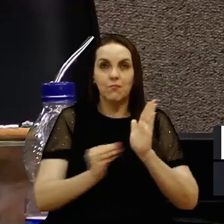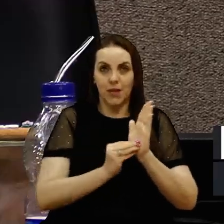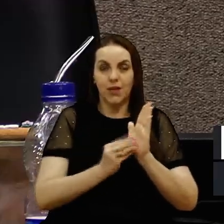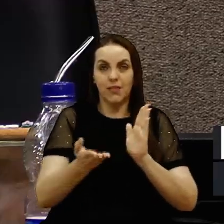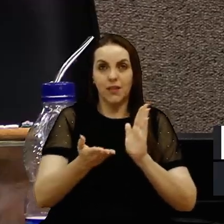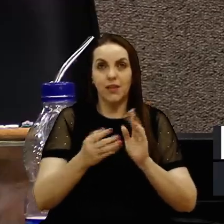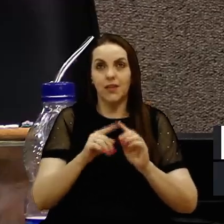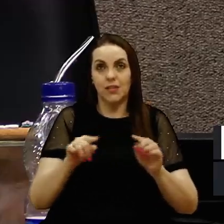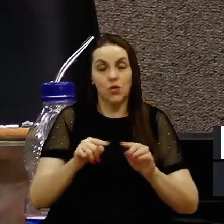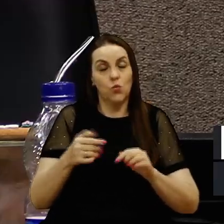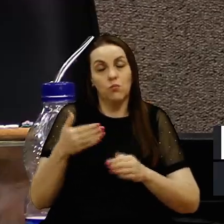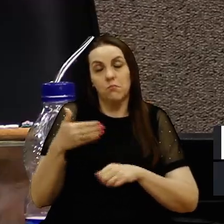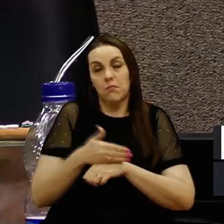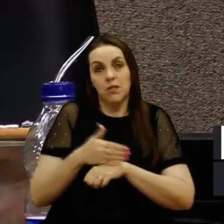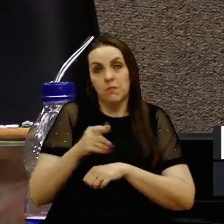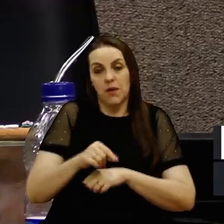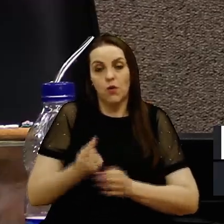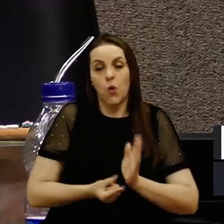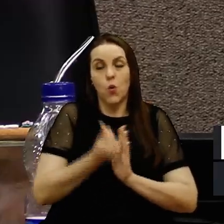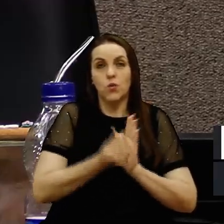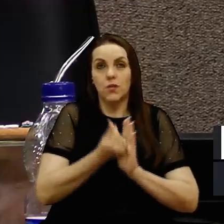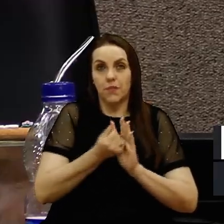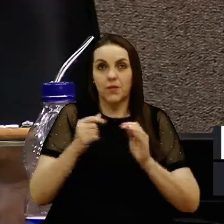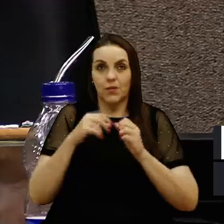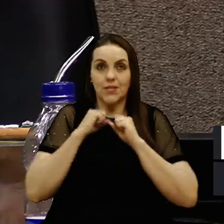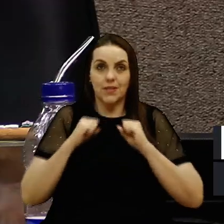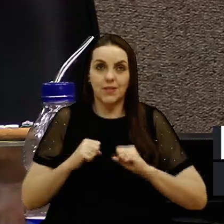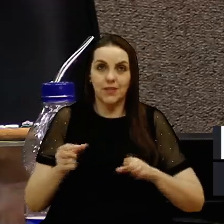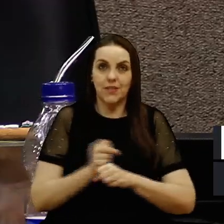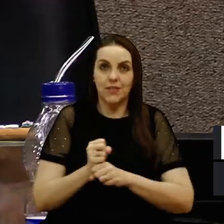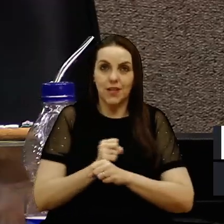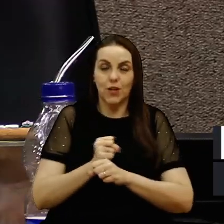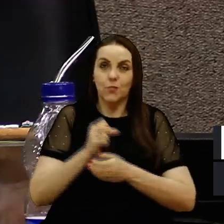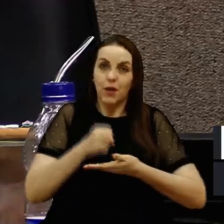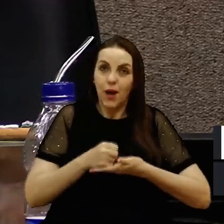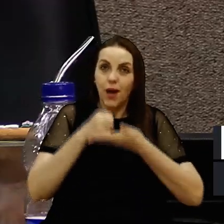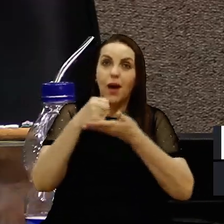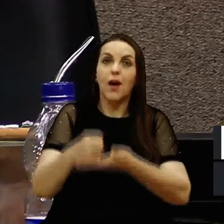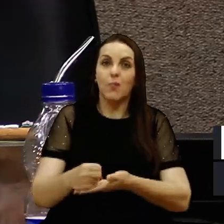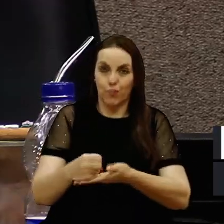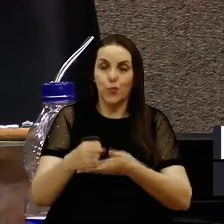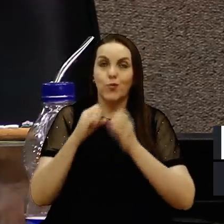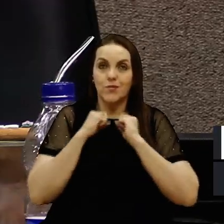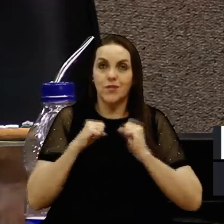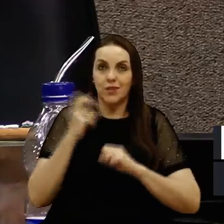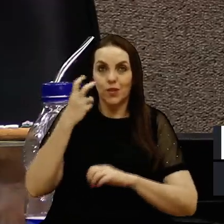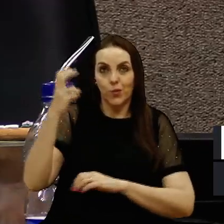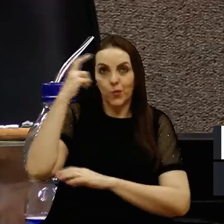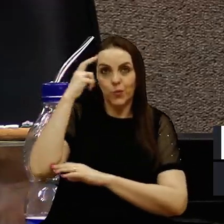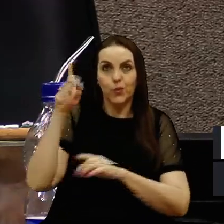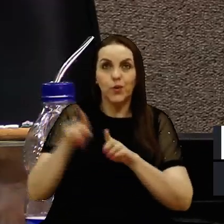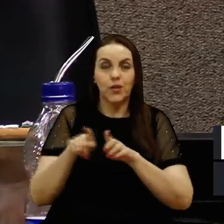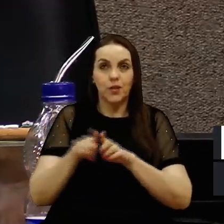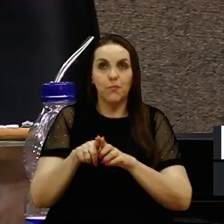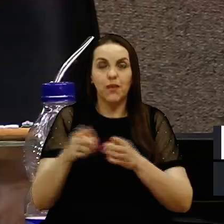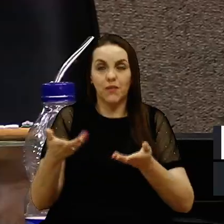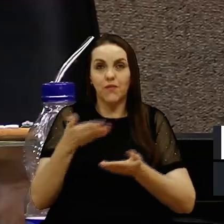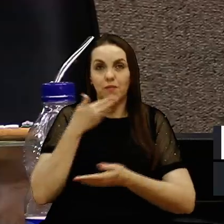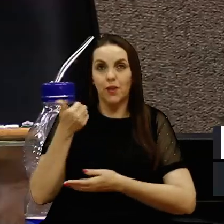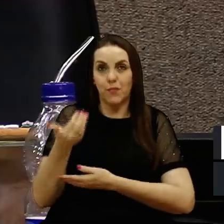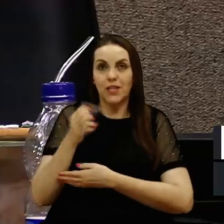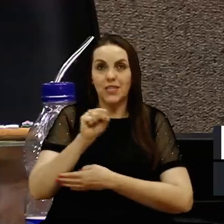não fazia parte do orçamento da Secretaria nesse ano, mas para apoio à Secretaria de Cultura. R$100 mil também para o CEMAP. Peço uma parte, se possível.